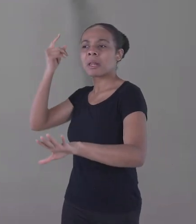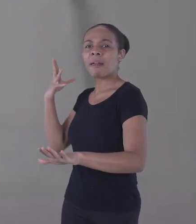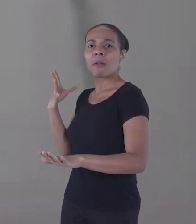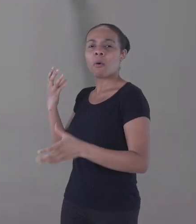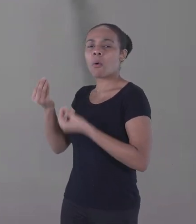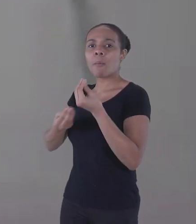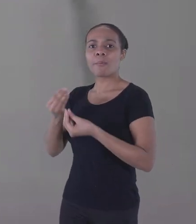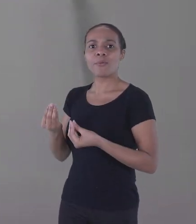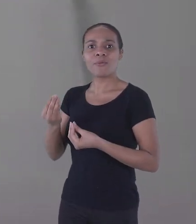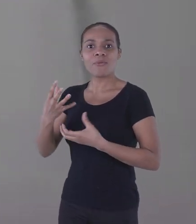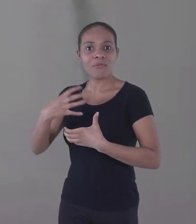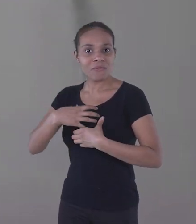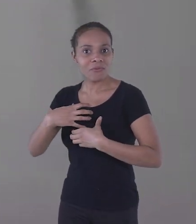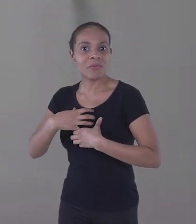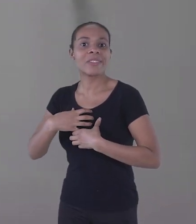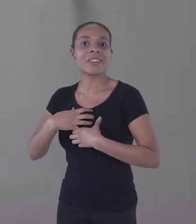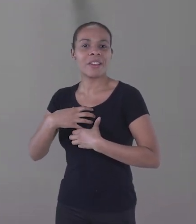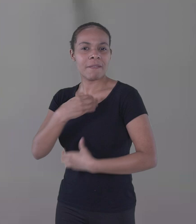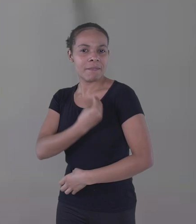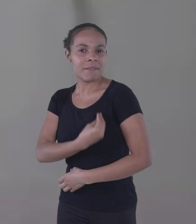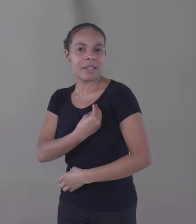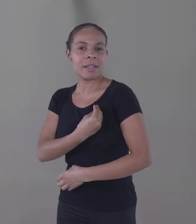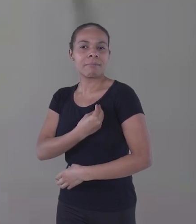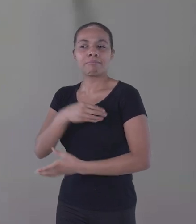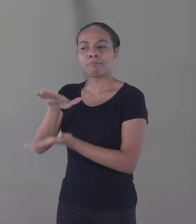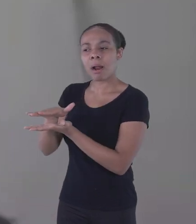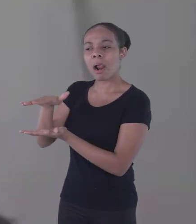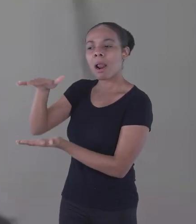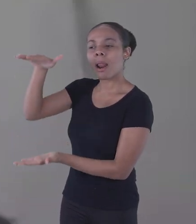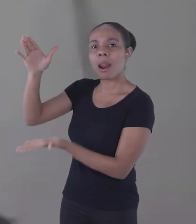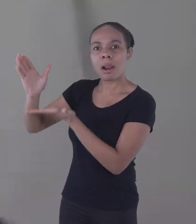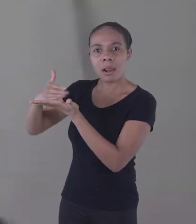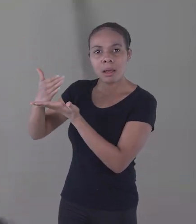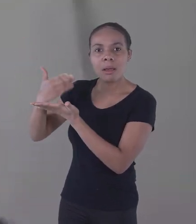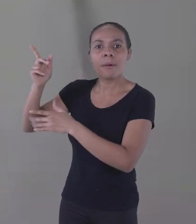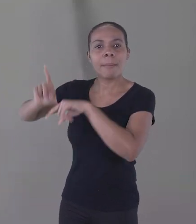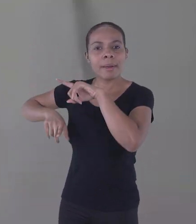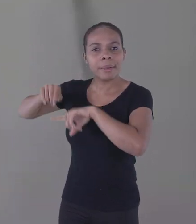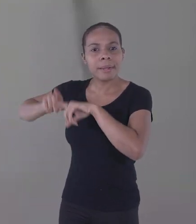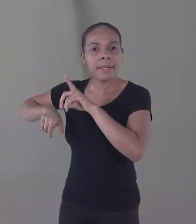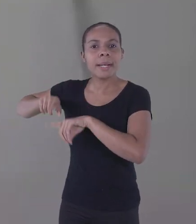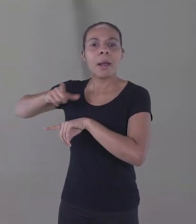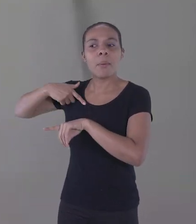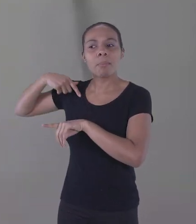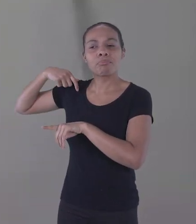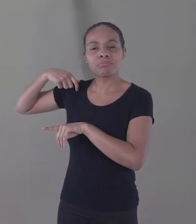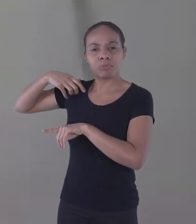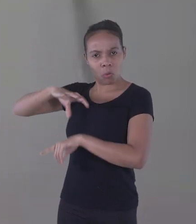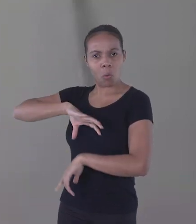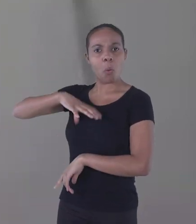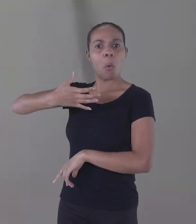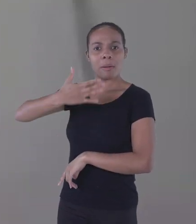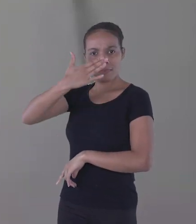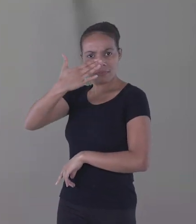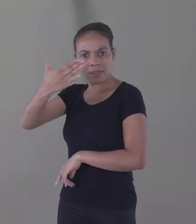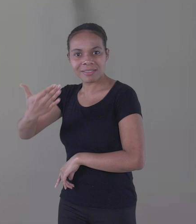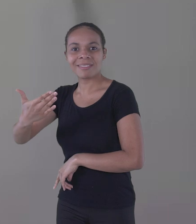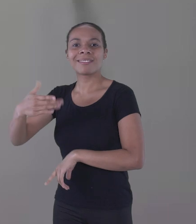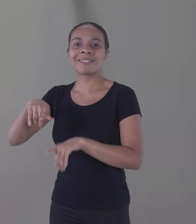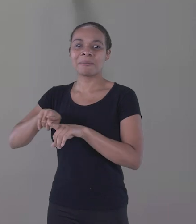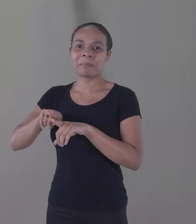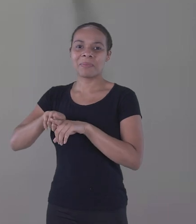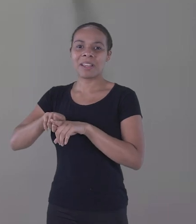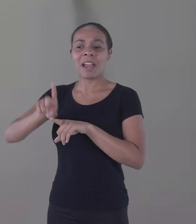de contos, né? Exatamente. Eu me atrevi a fazê-los e depois virou esse título. E desde então